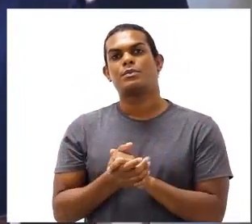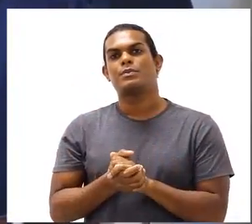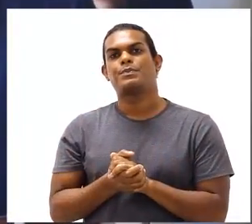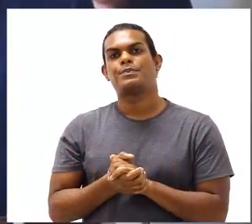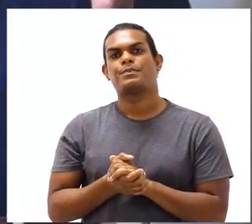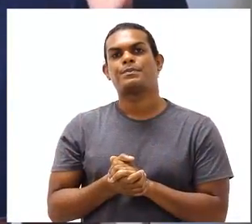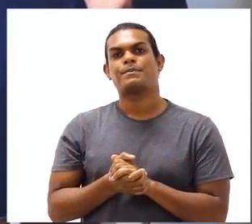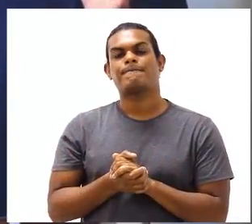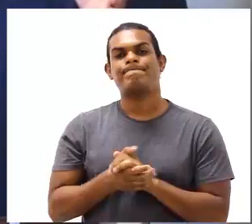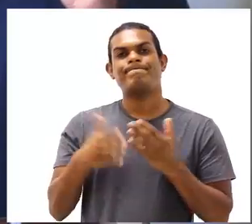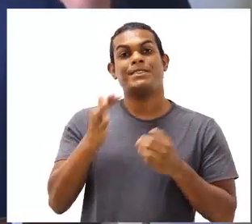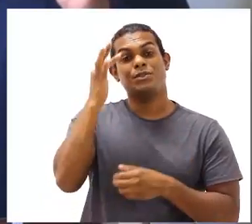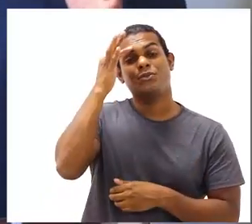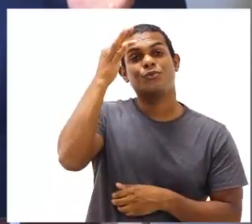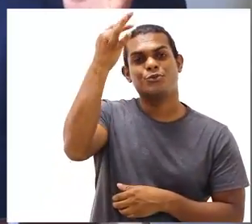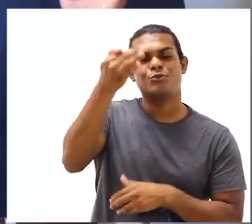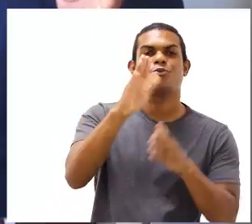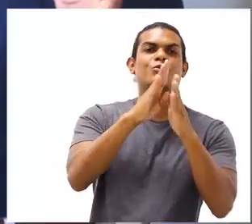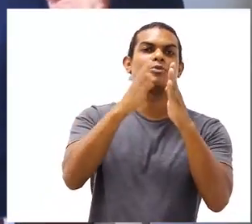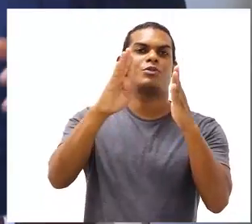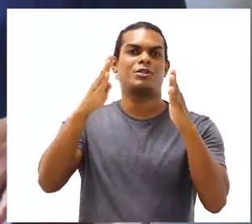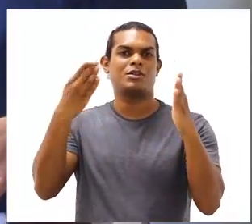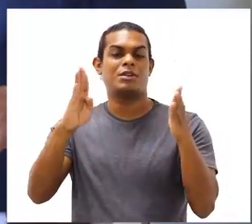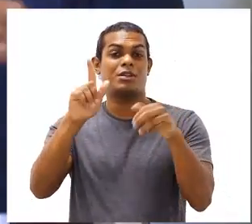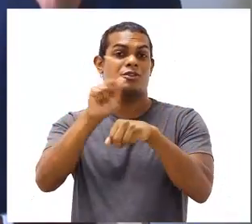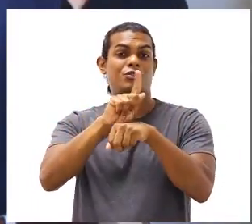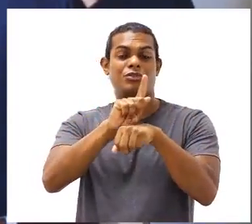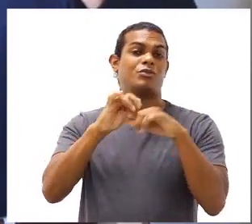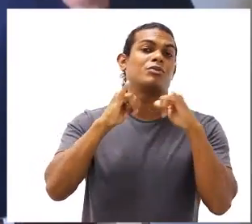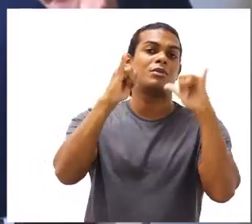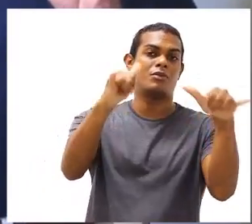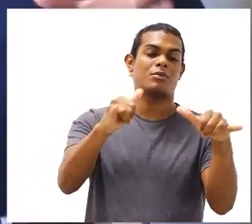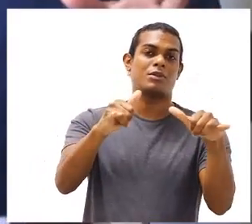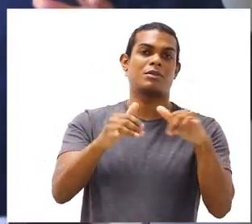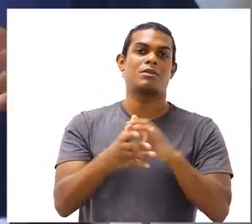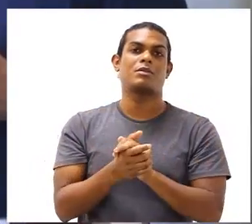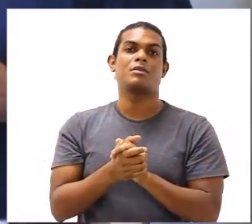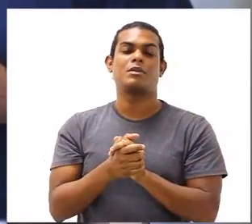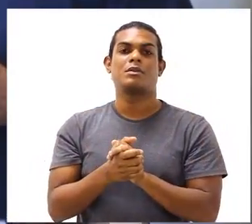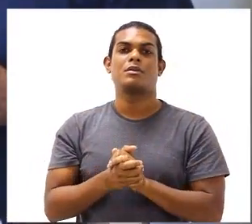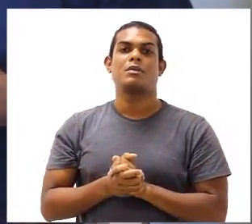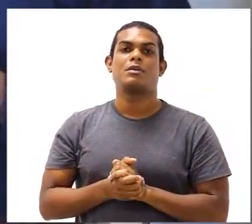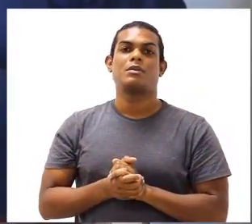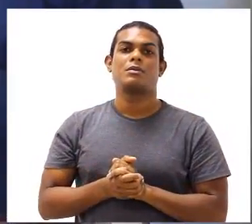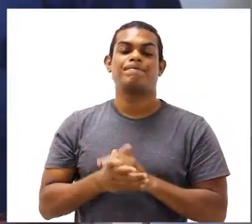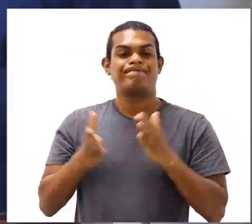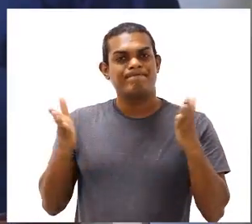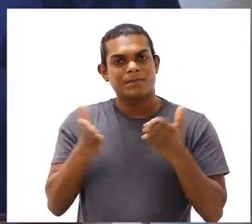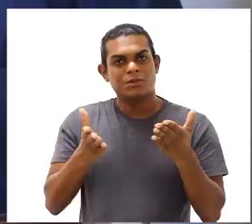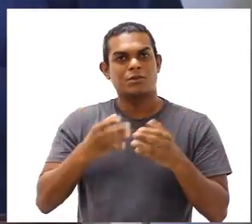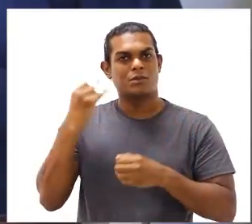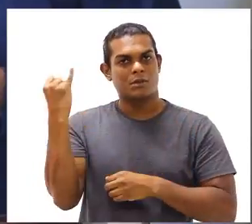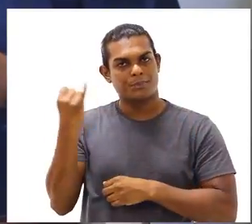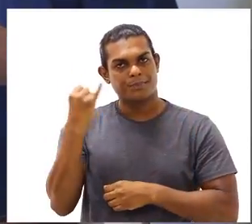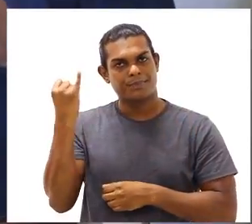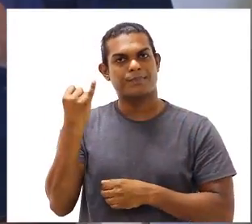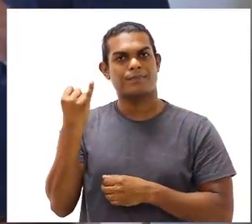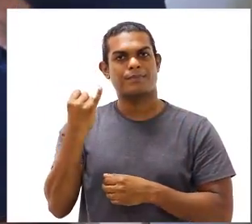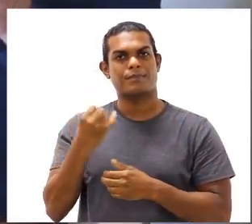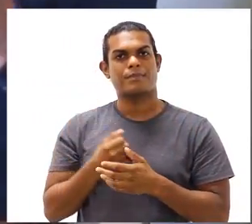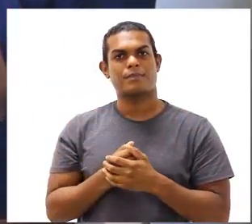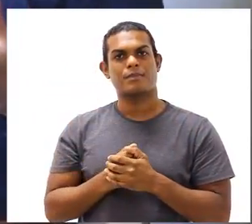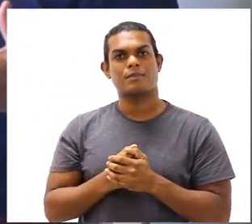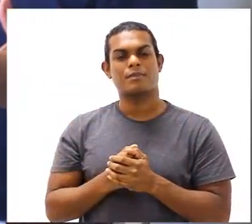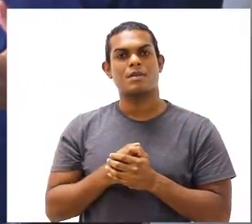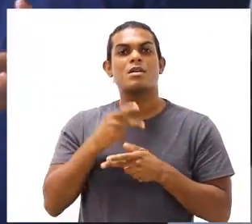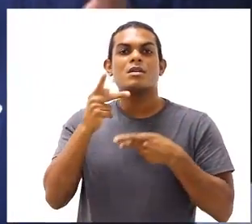prezados futuros bibliotecários, gestores da informação, é um grande momento para essa área. Né? Eu